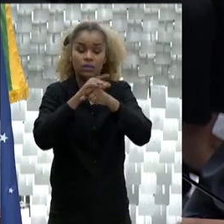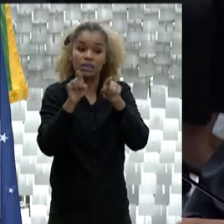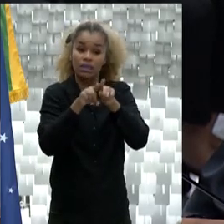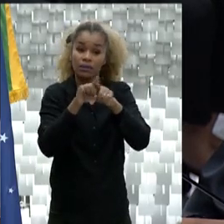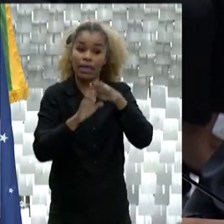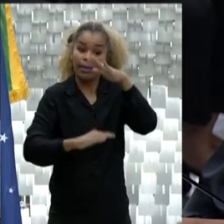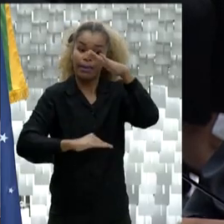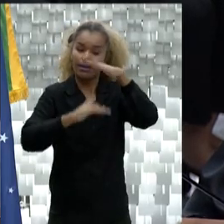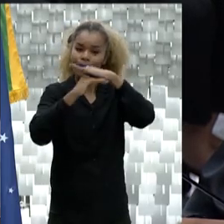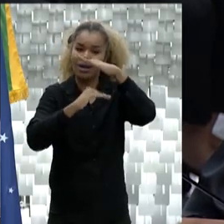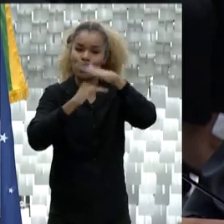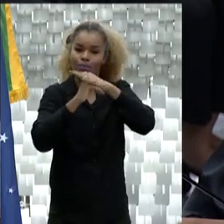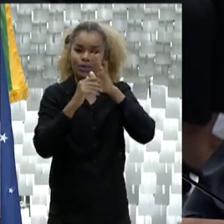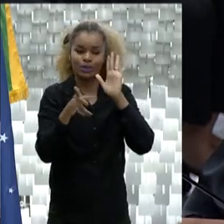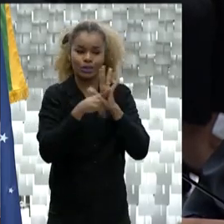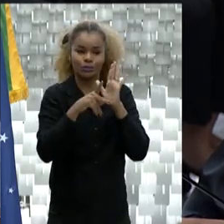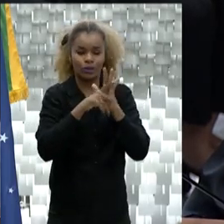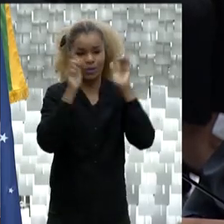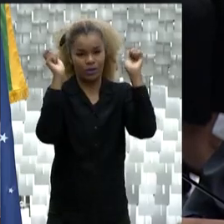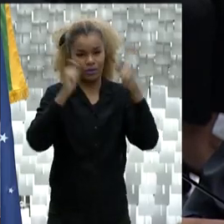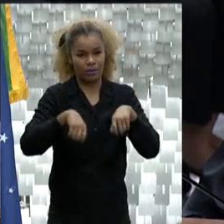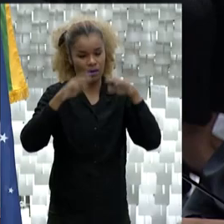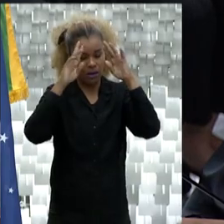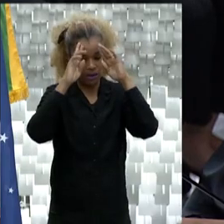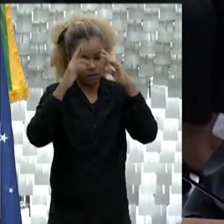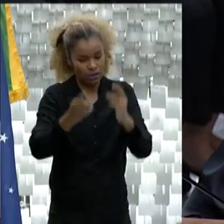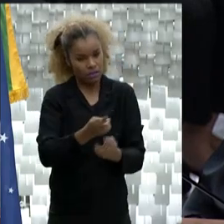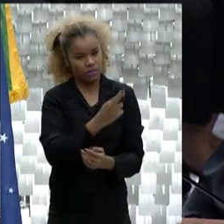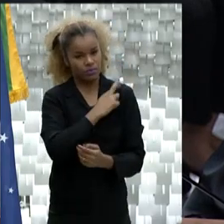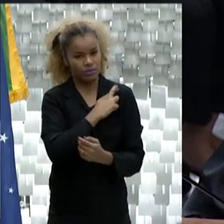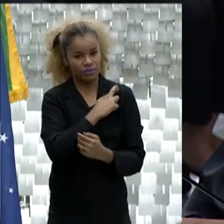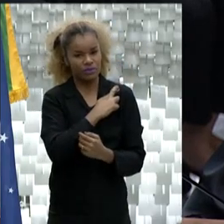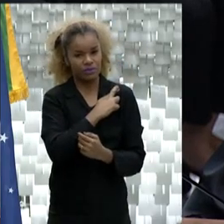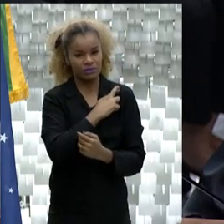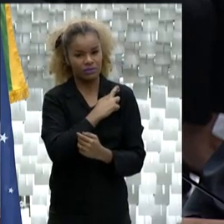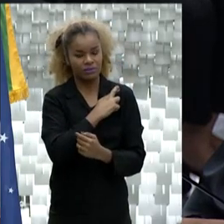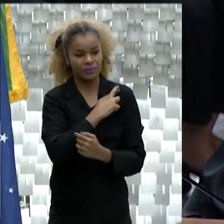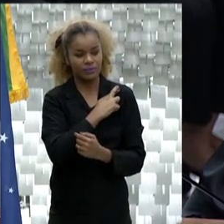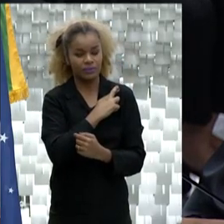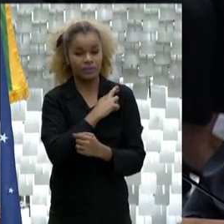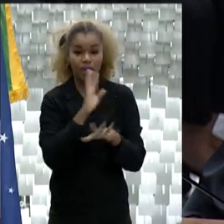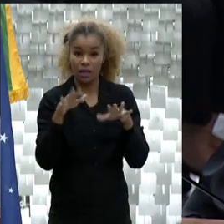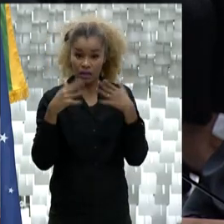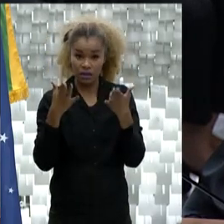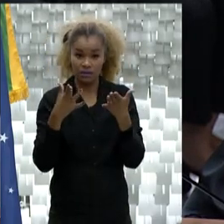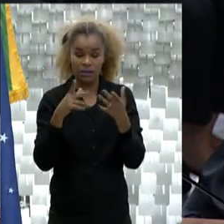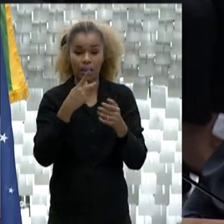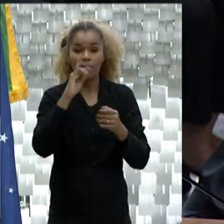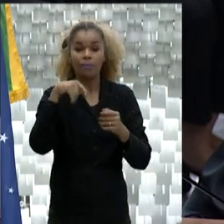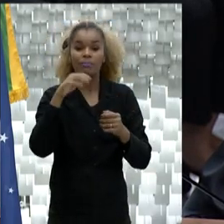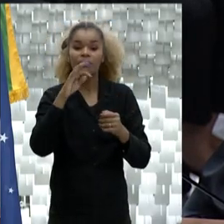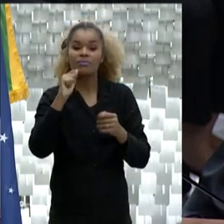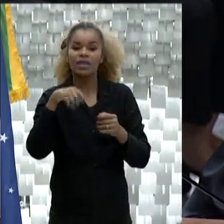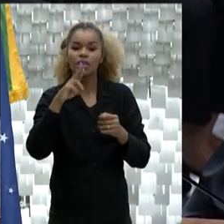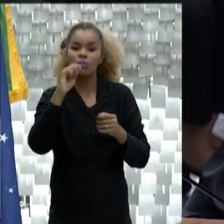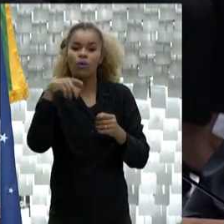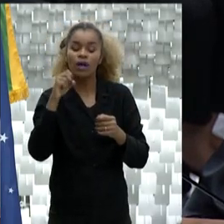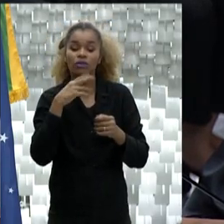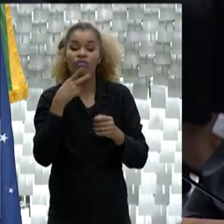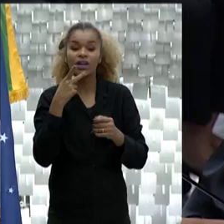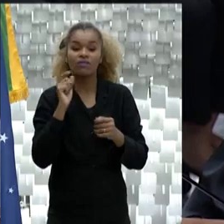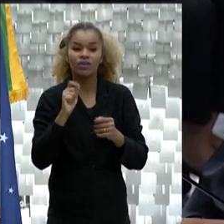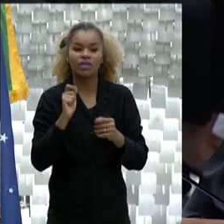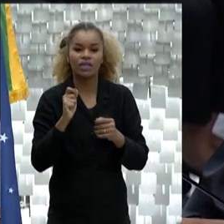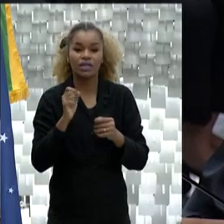das respectivas competências. A propósito, Pimenta Bueno já dizia que, tirada